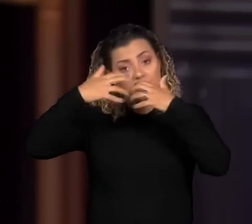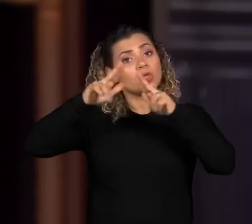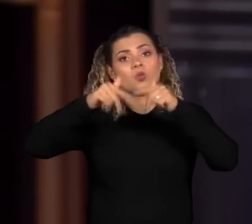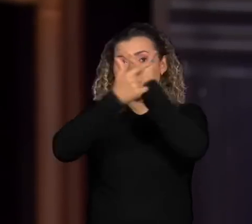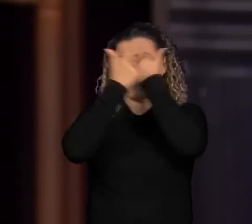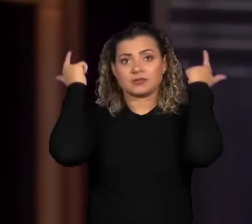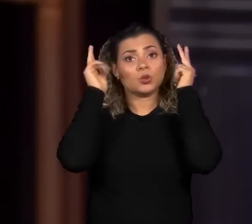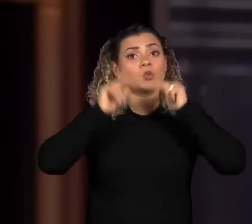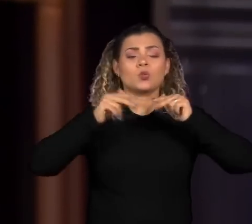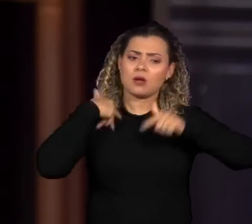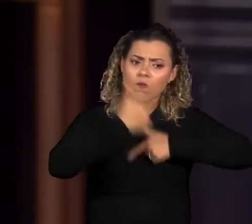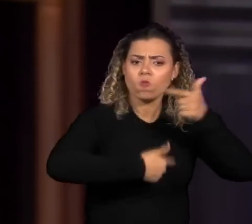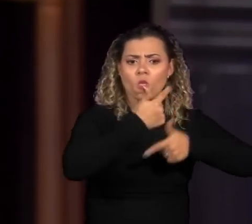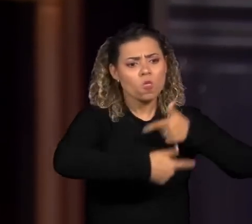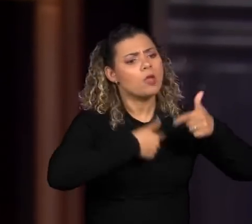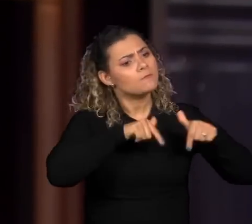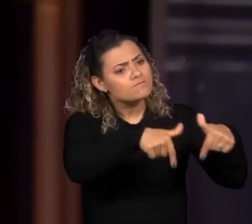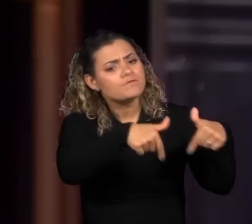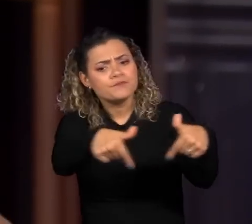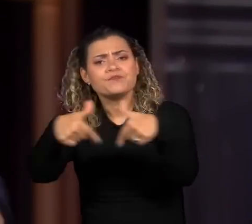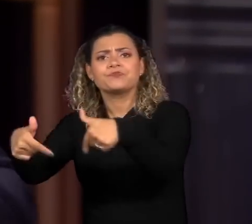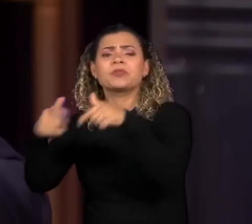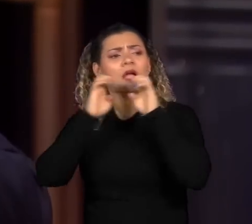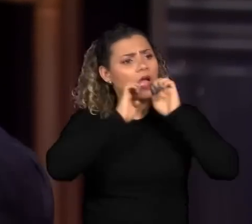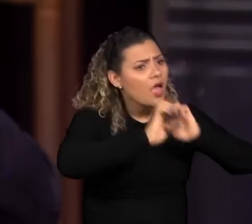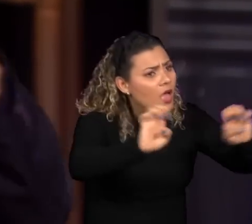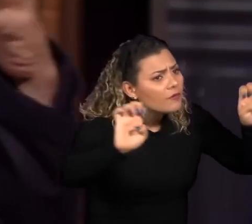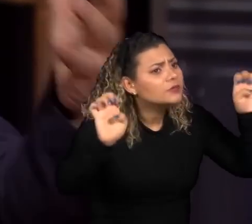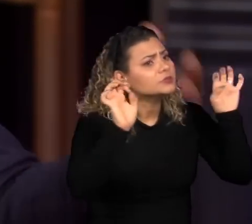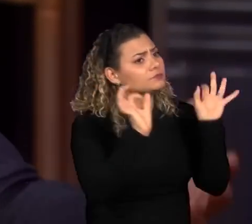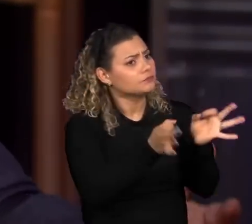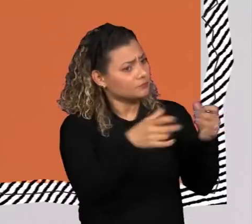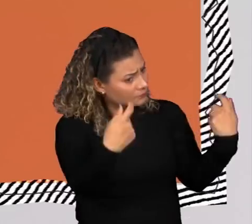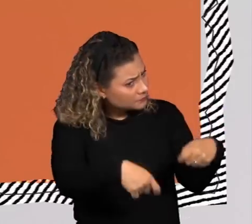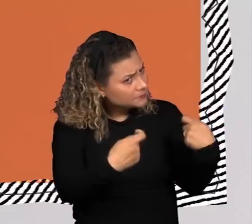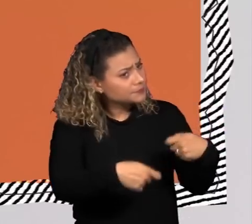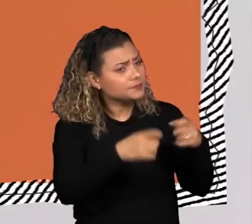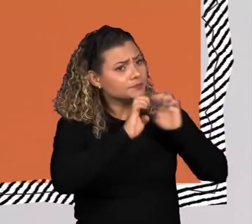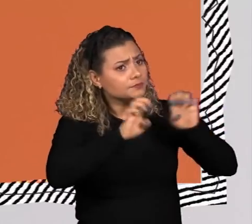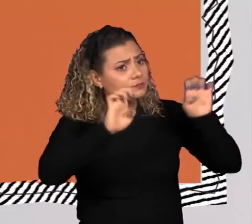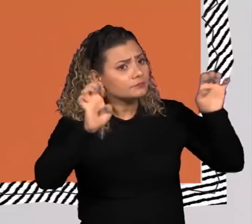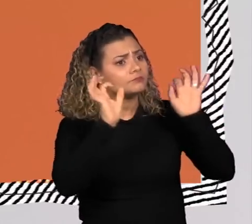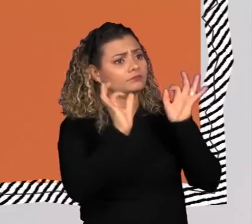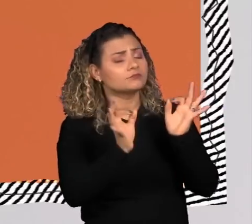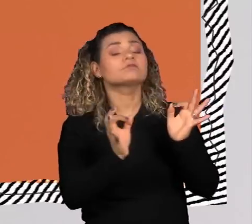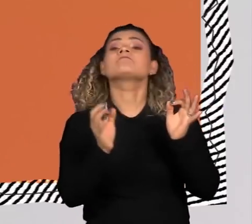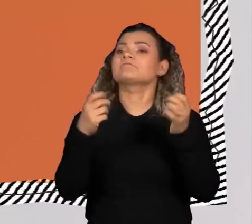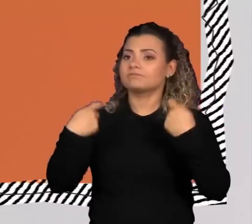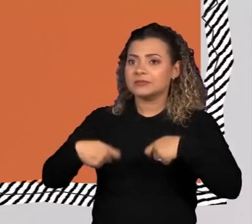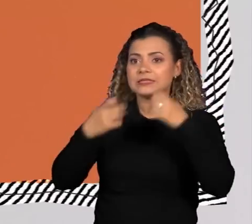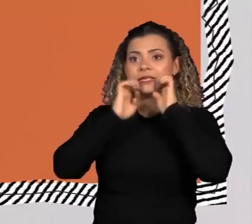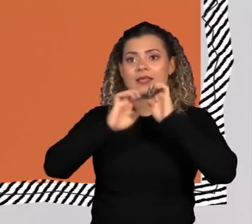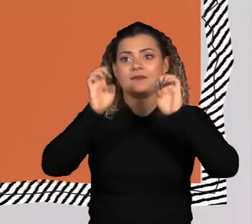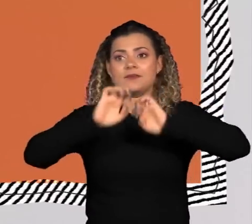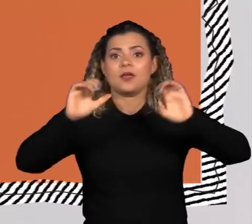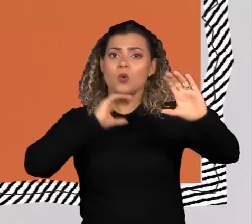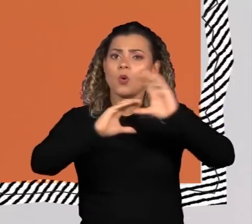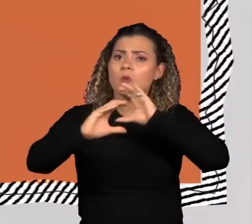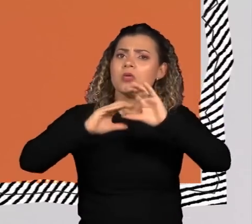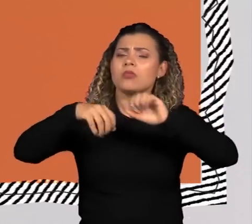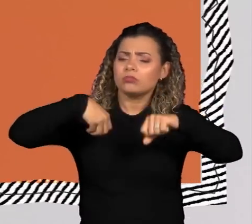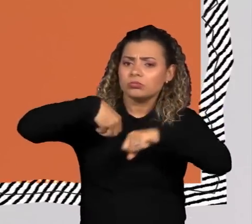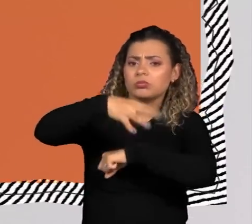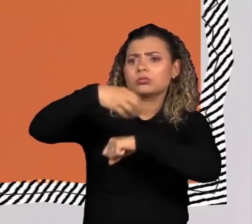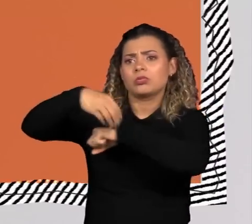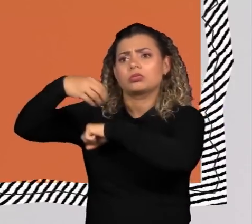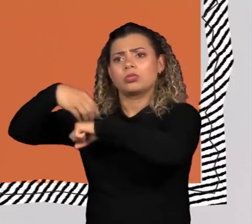falando aí de evangelizar, é preciso. Isso. É uma holding, né? É muita coisa de comunicação mesmo. Exato.